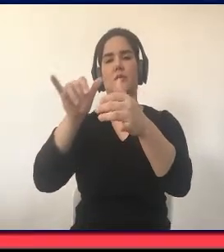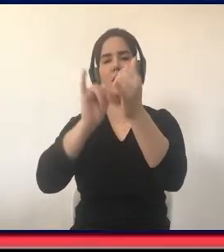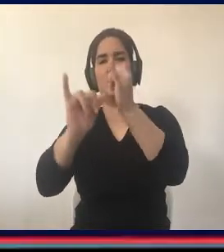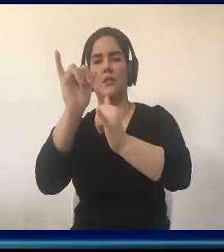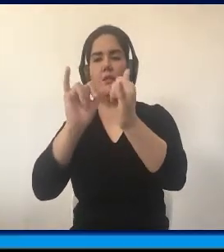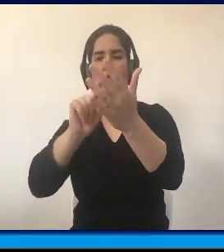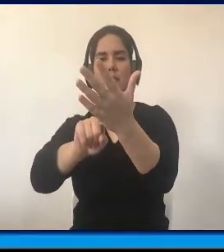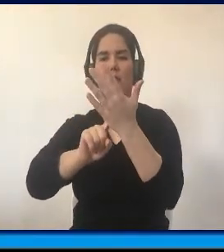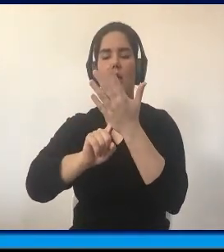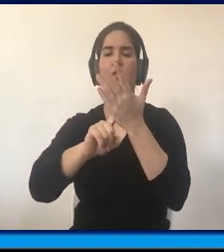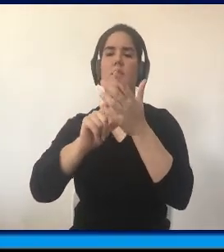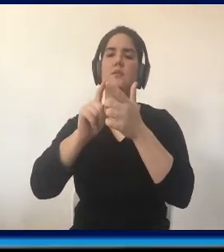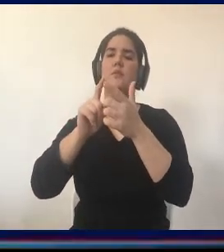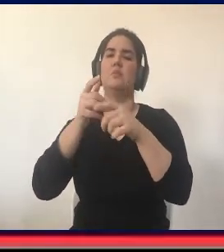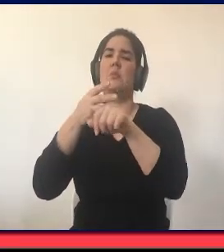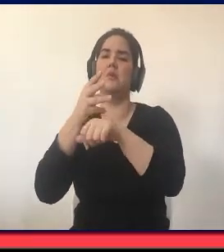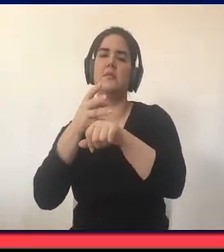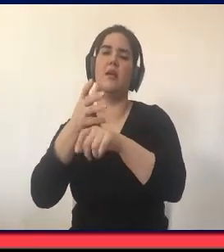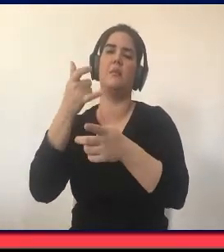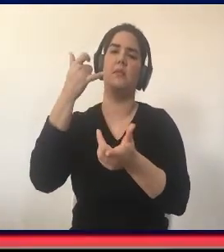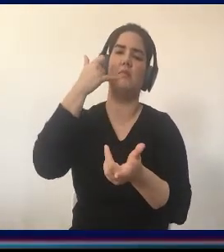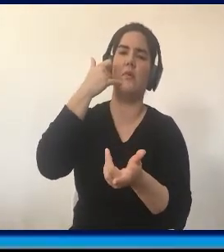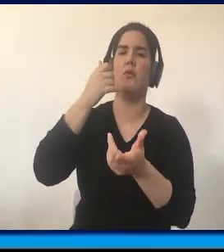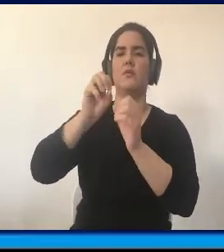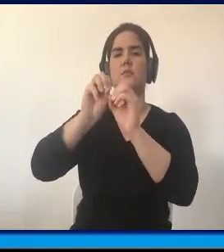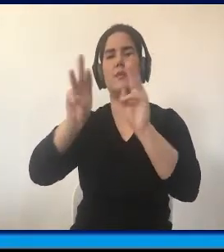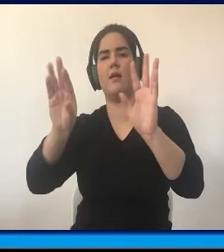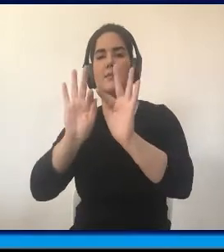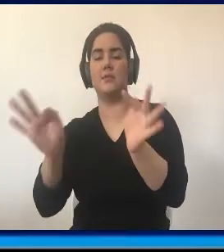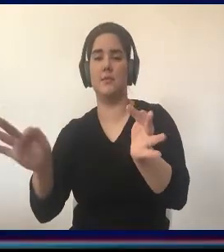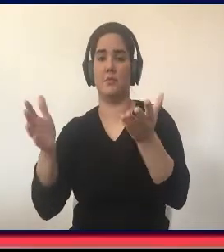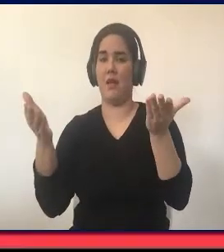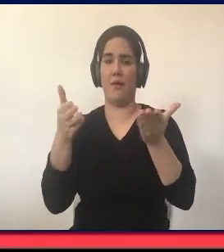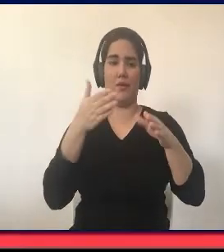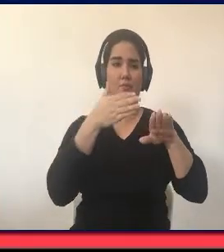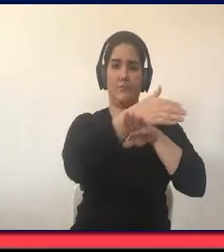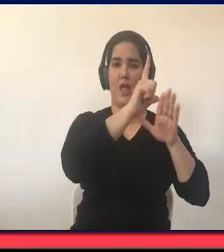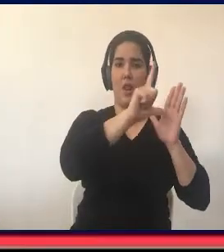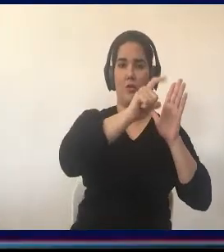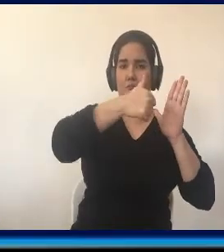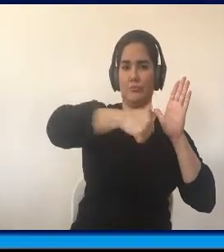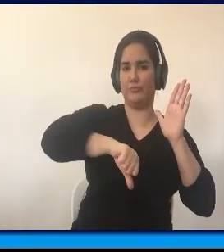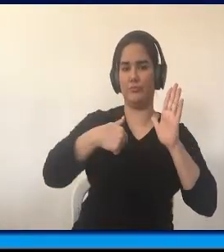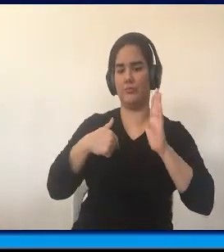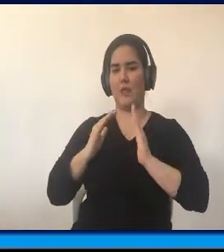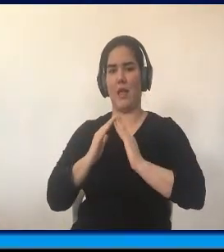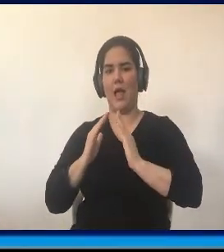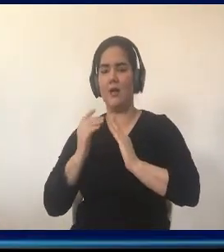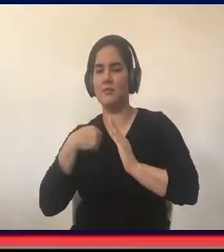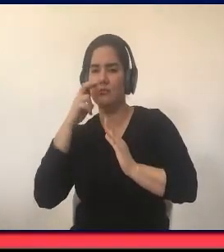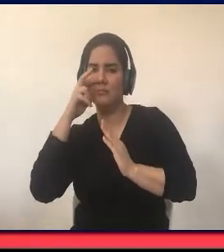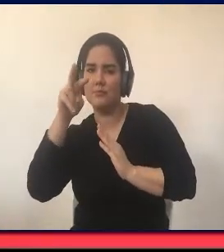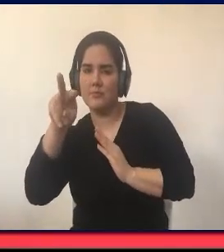coisa básica, né? Um site simples. Hoje não, hoje tem que vender coisas online, serviços online. E os recreadores também tiveram que